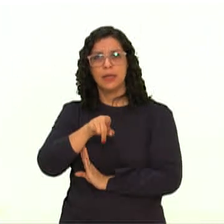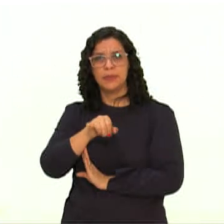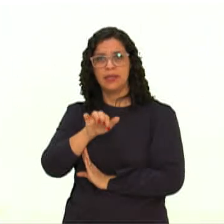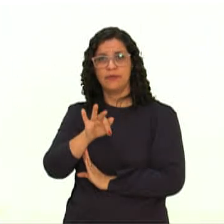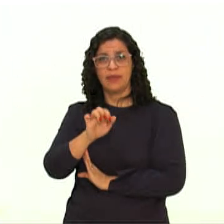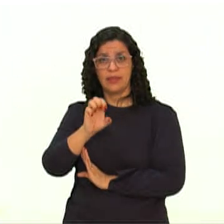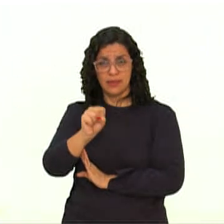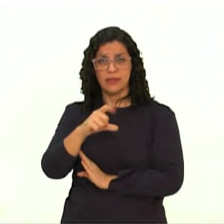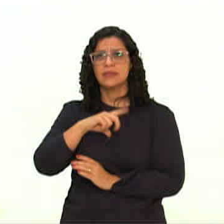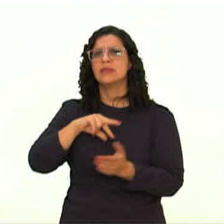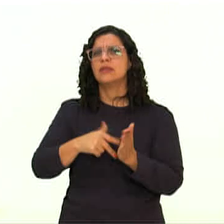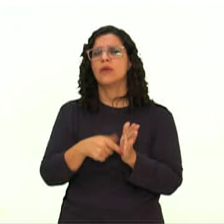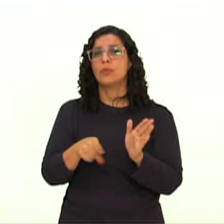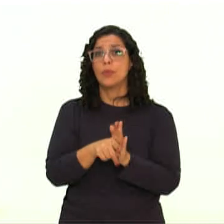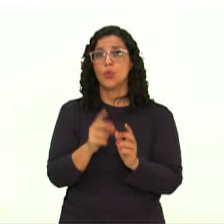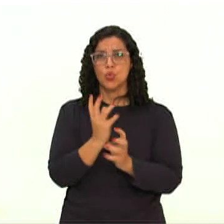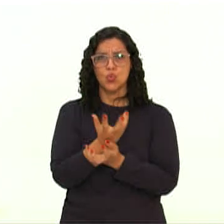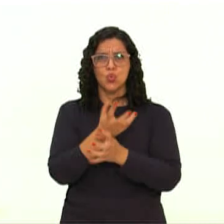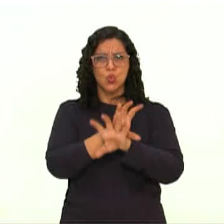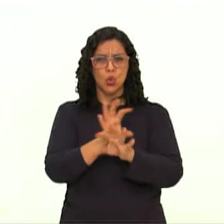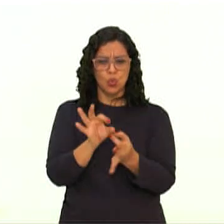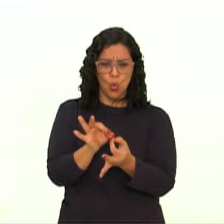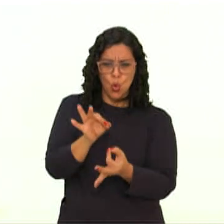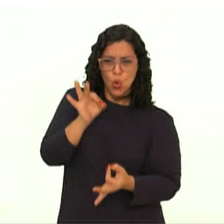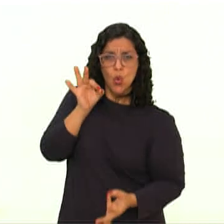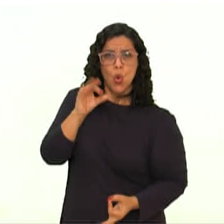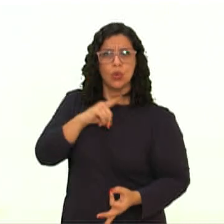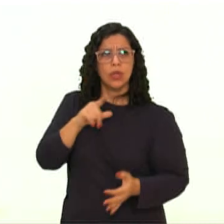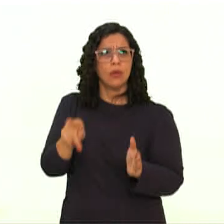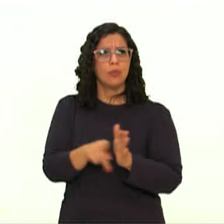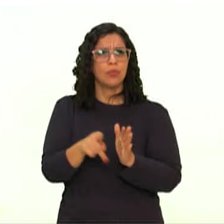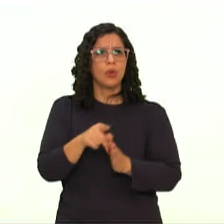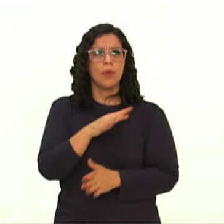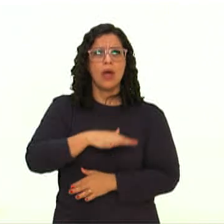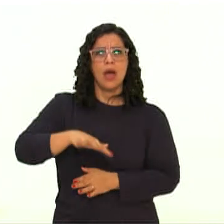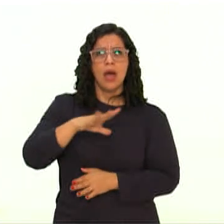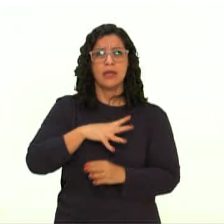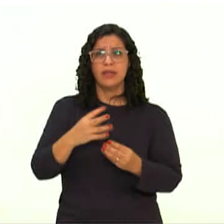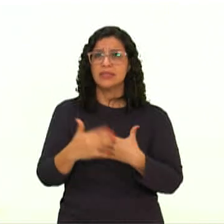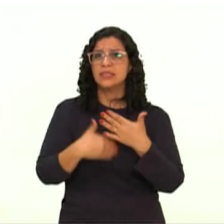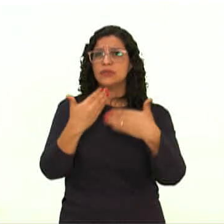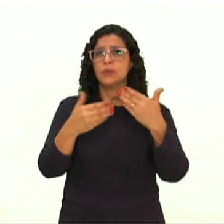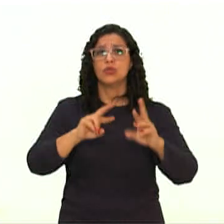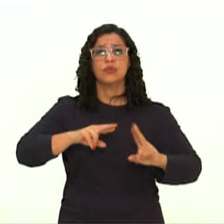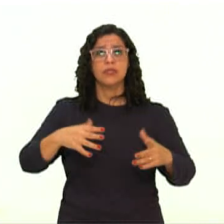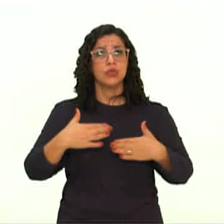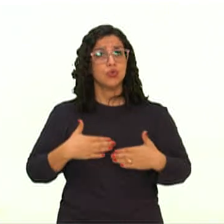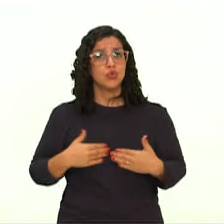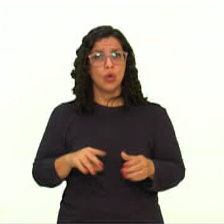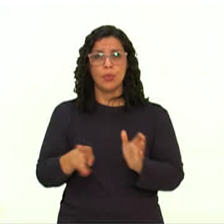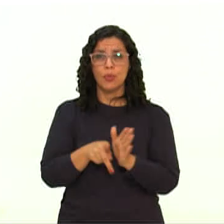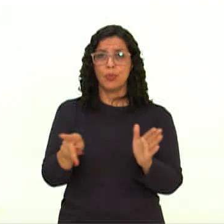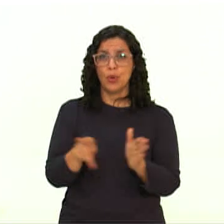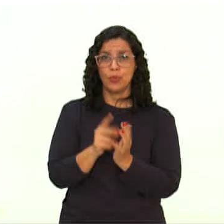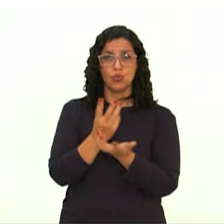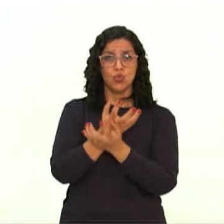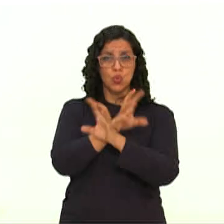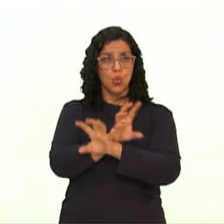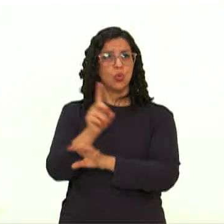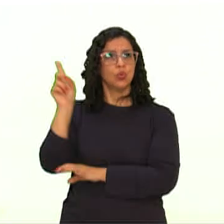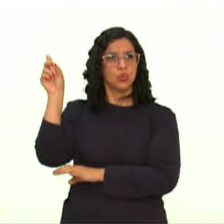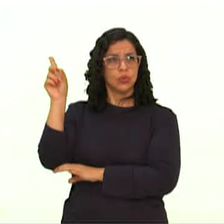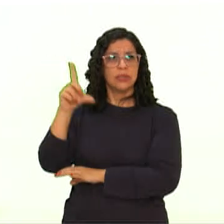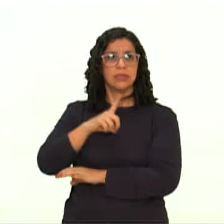seria a epífise? Parte de um osso longo que se desenvolve por um centro de ossificação diferente do corpo do osso, tá? Então teria mais ou menos